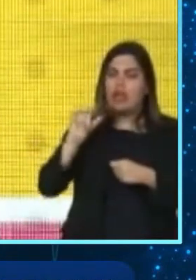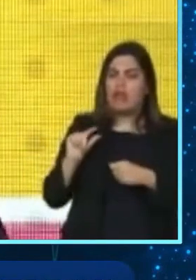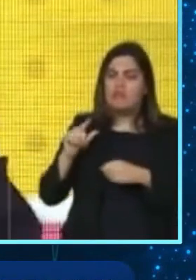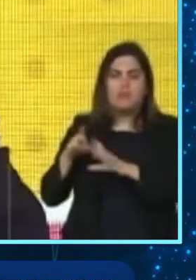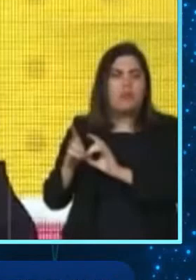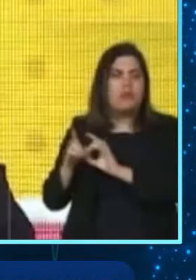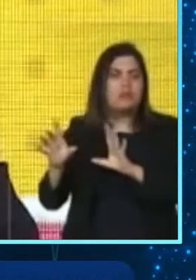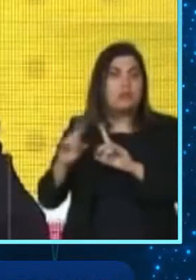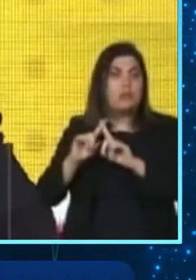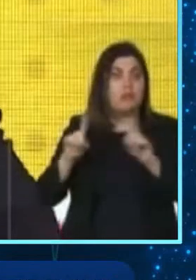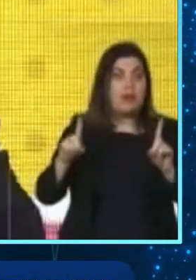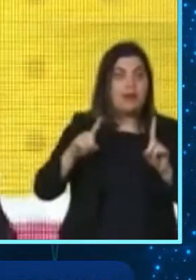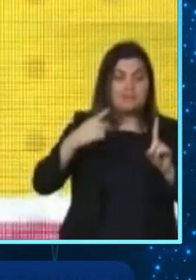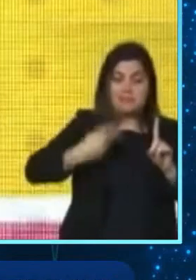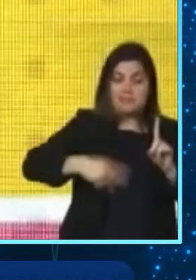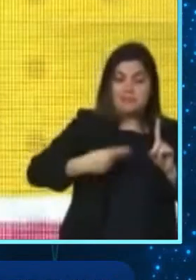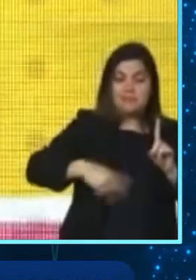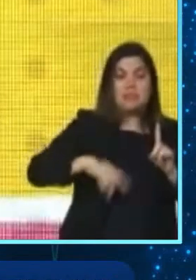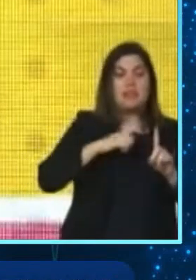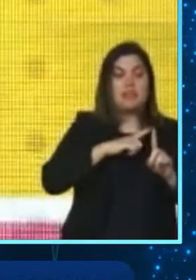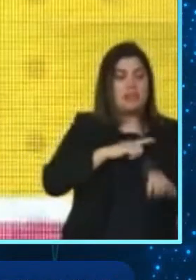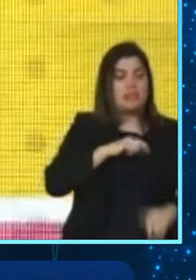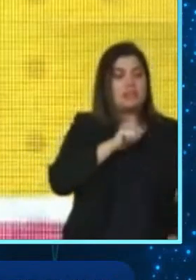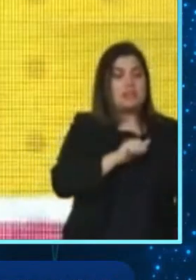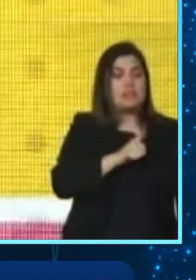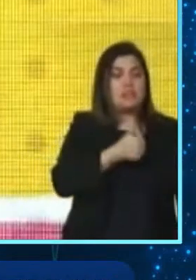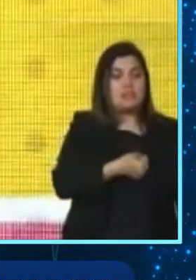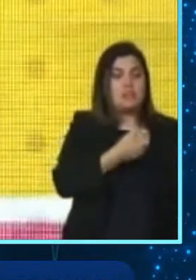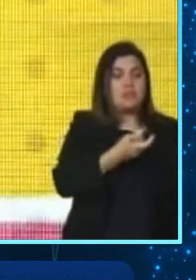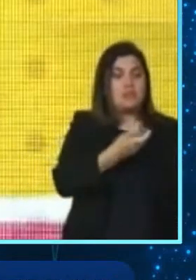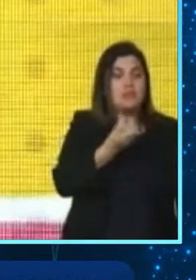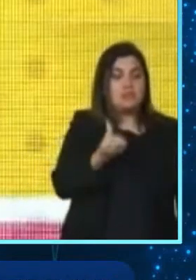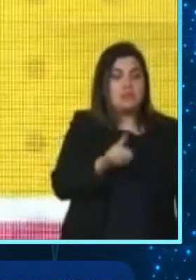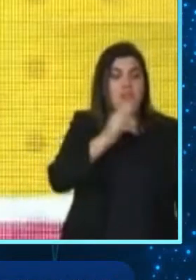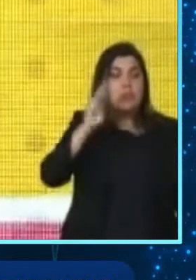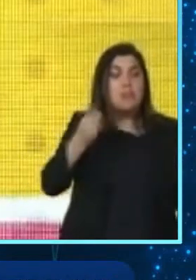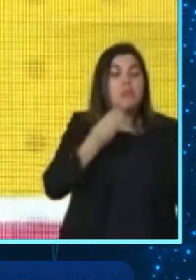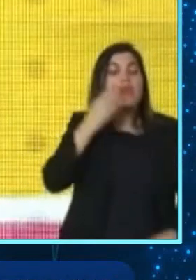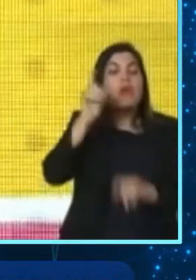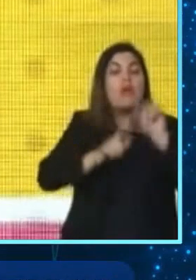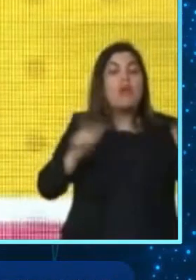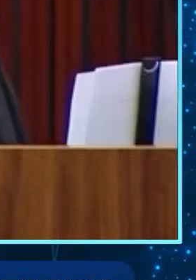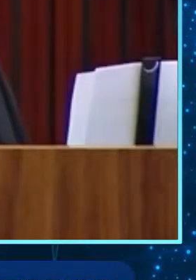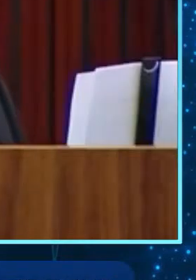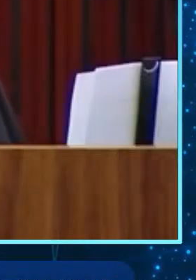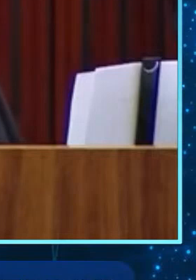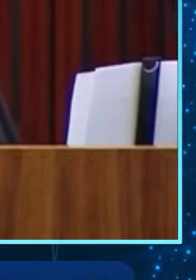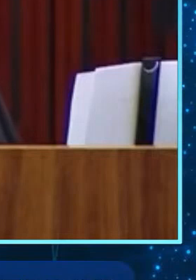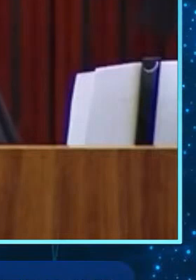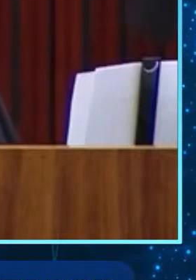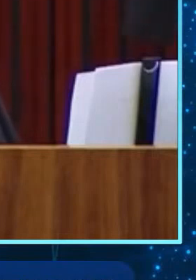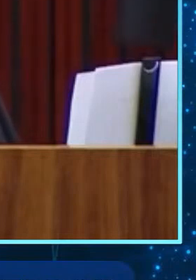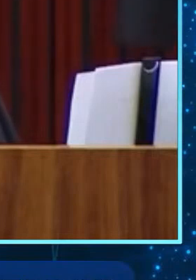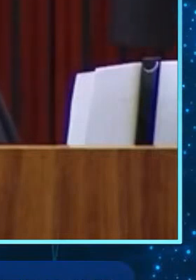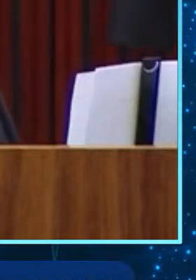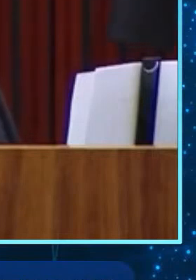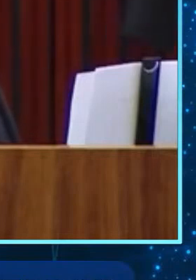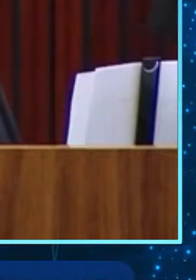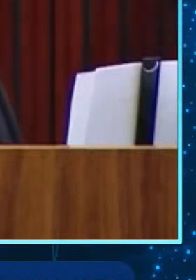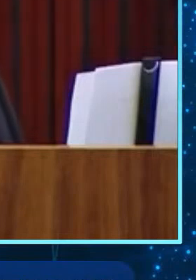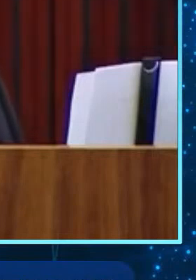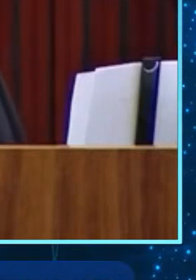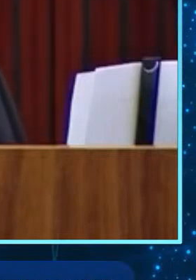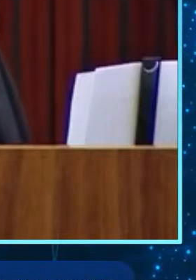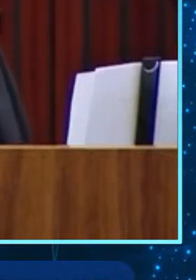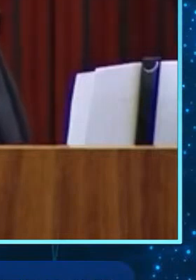né? Porque o Golias da vez, em 2019, nós derrotamos com o voto aberto. Foi o Renan Calheiros.